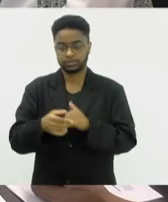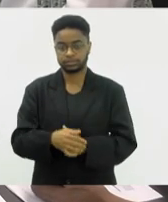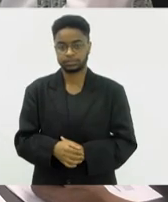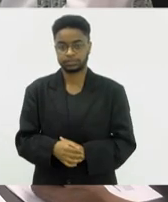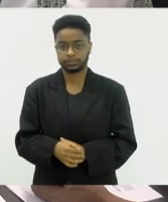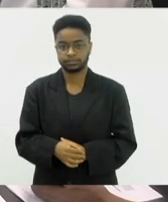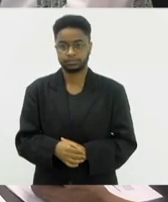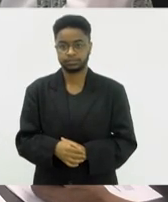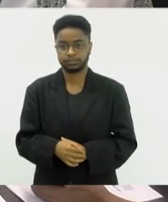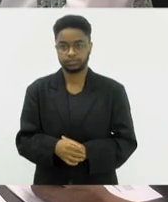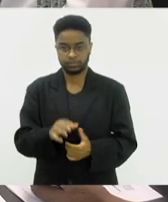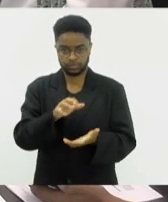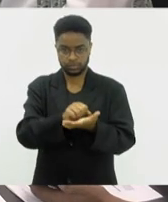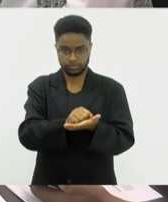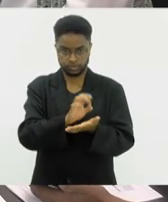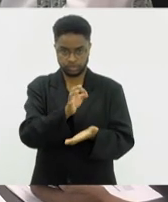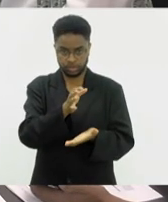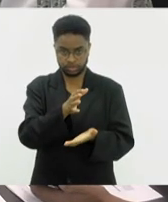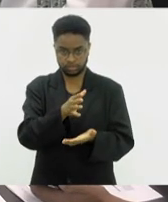Anotou a lei?